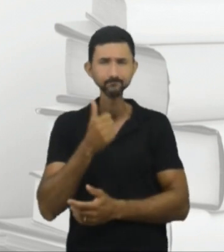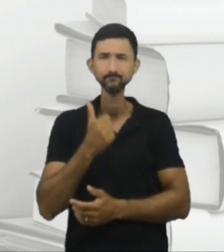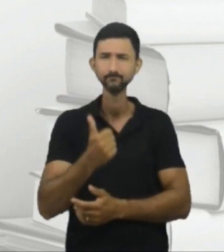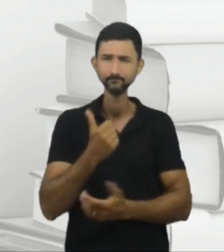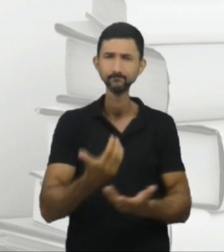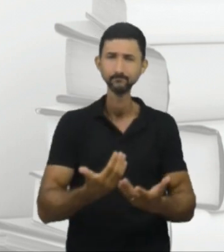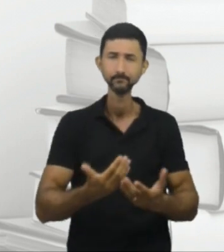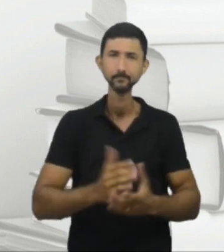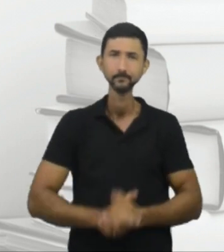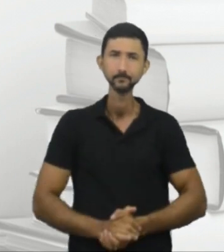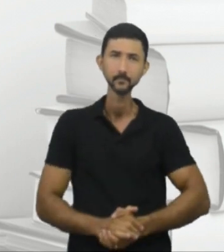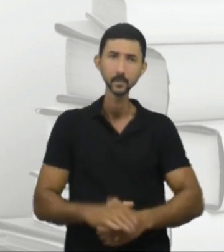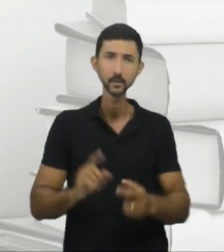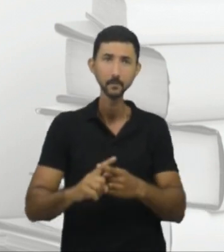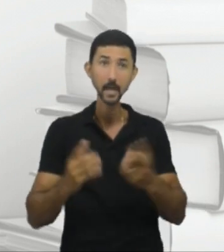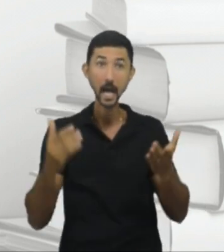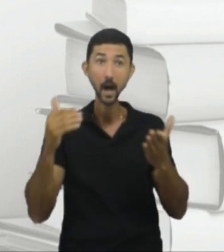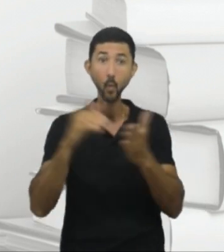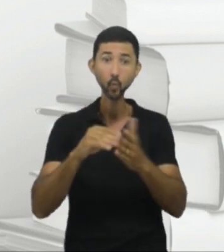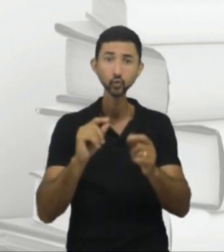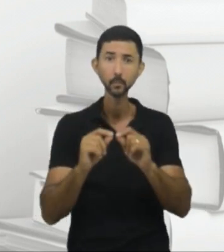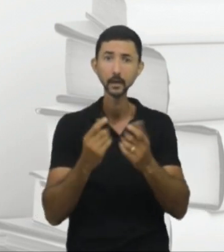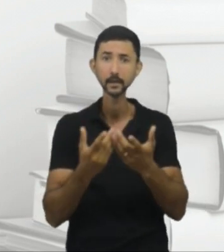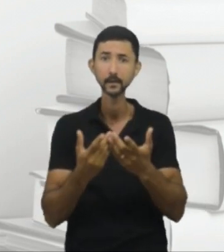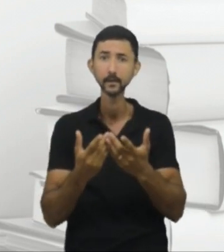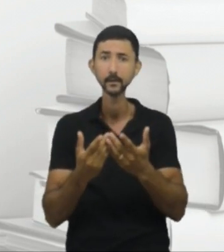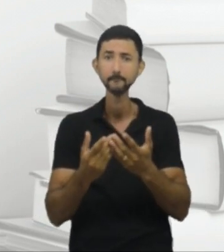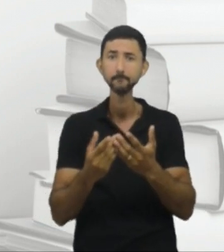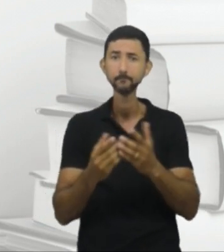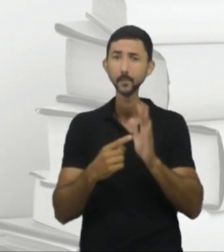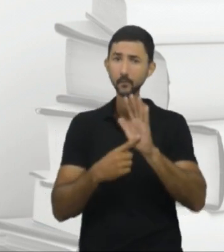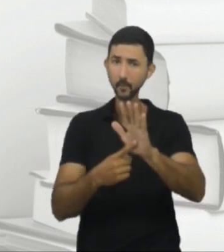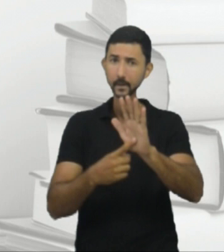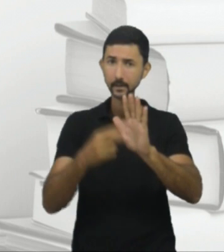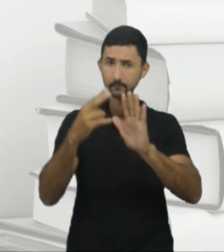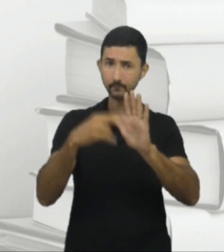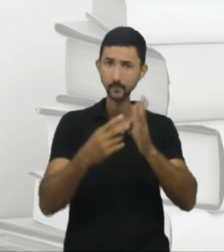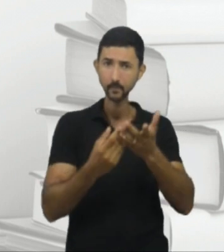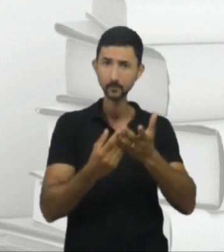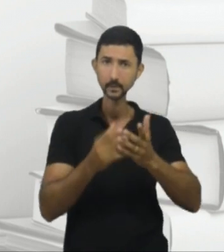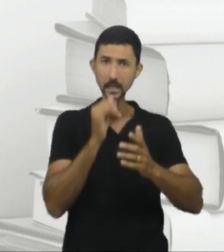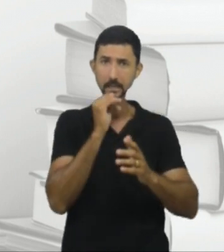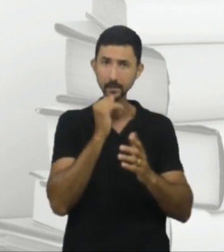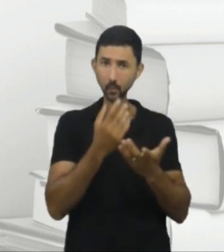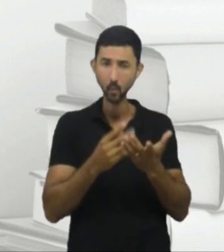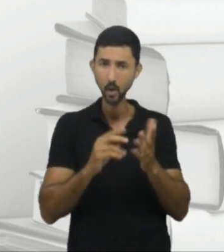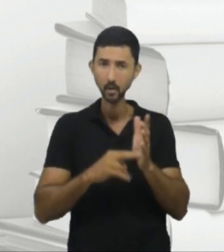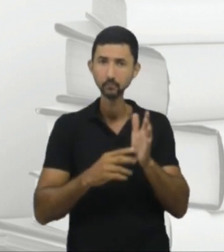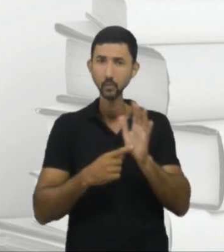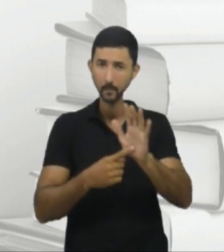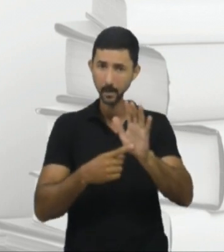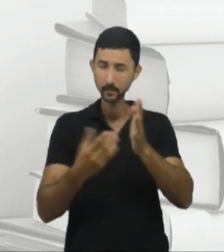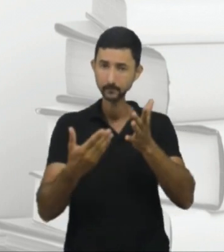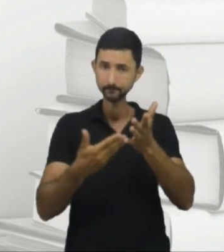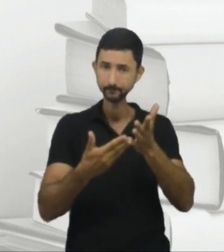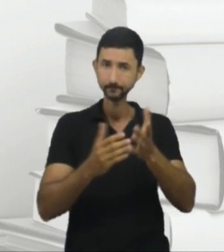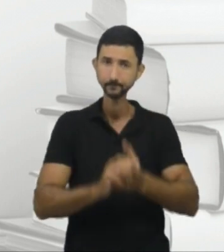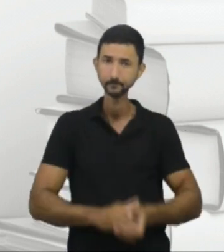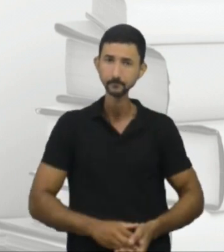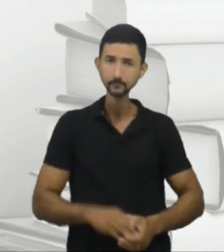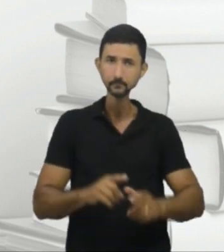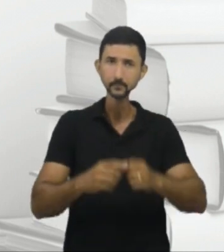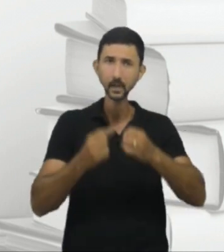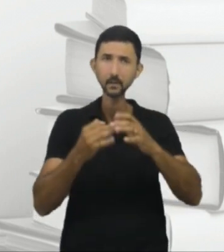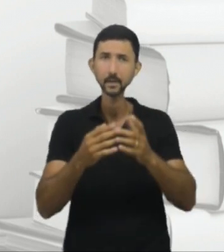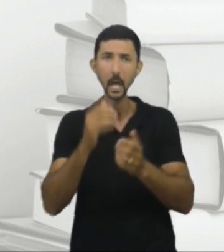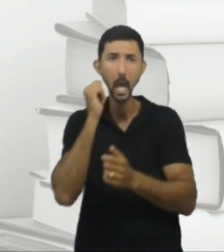E a última razão que ela apresenta aqui, que aliás eu vou apresentar para vocês, mas não é a última que ela apresenta no texto, é dizer